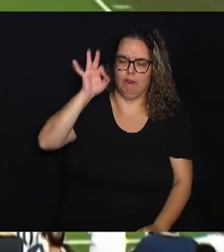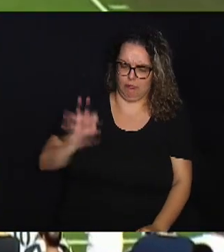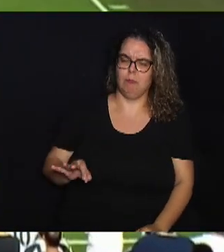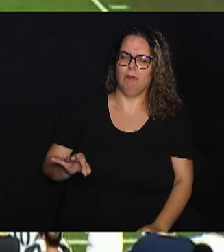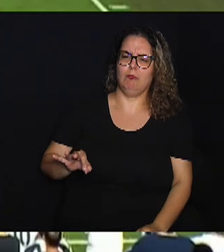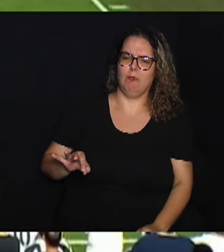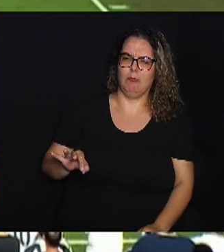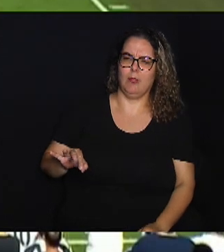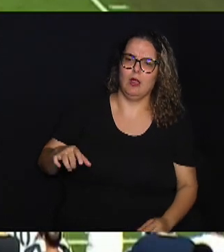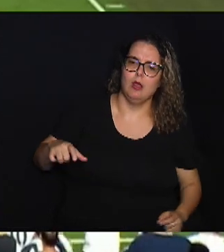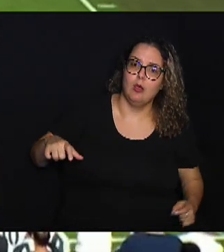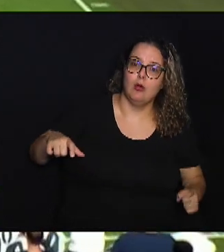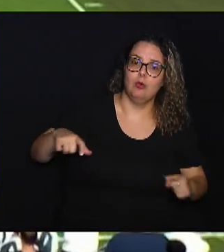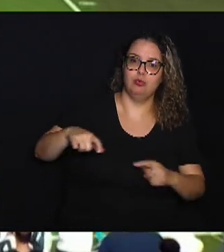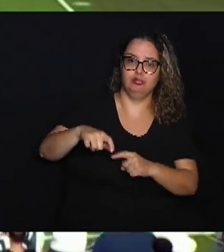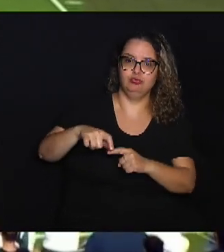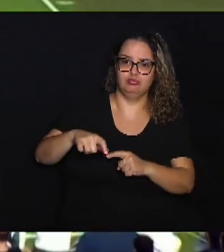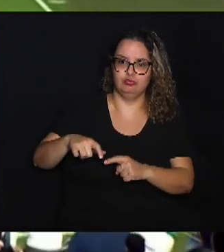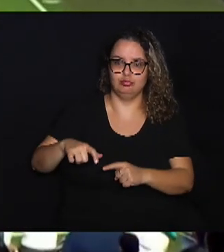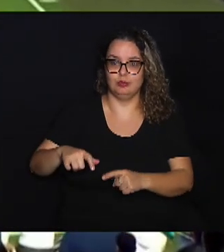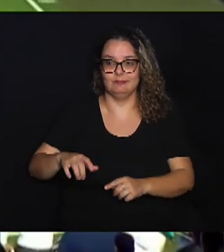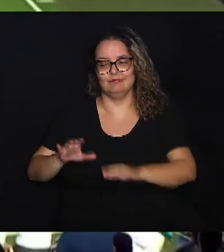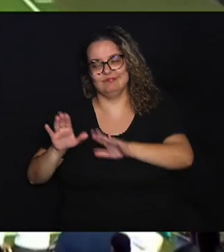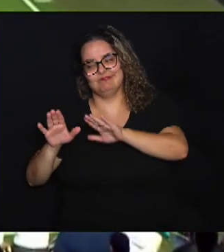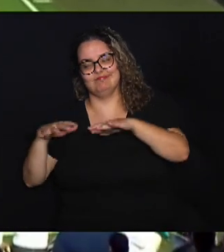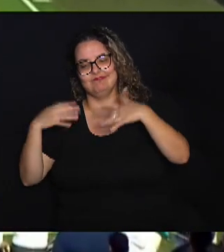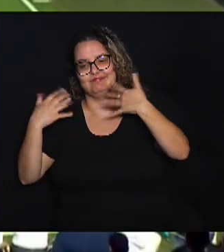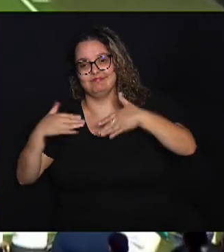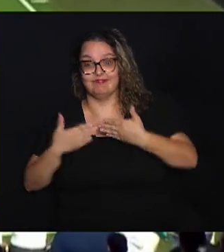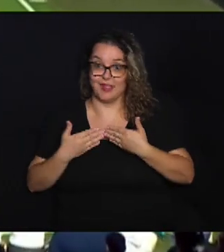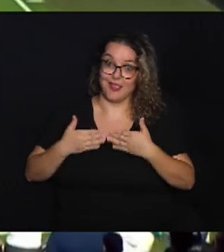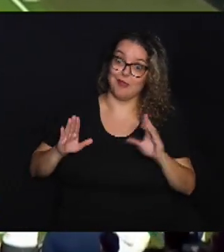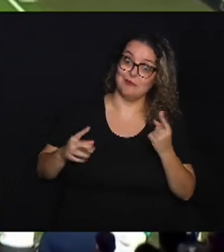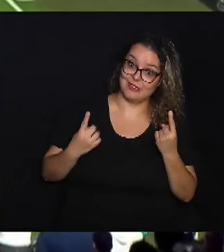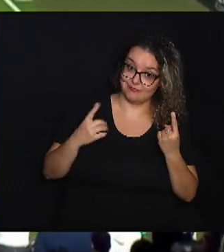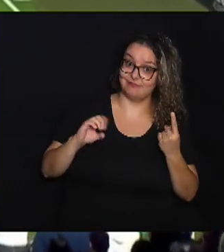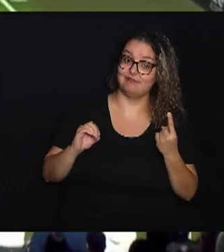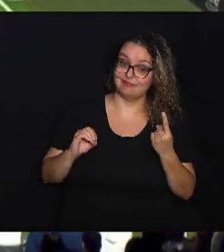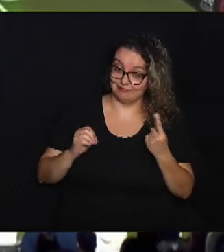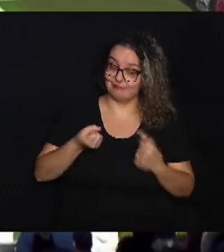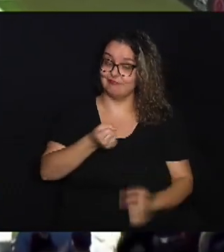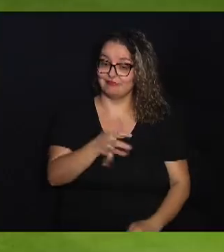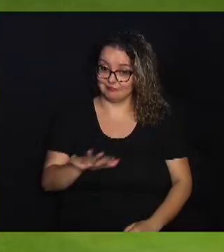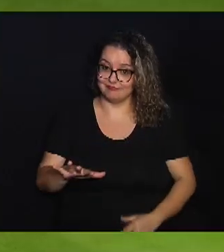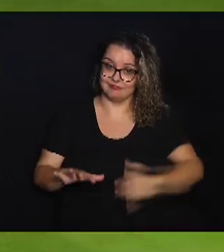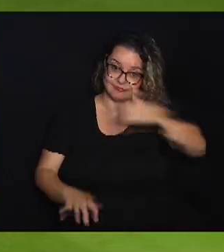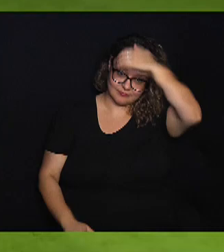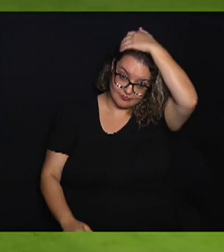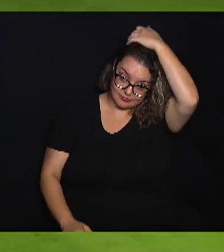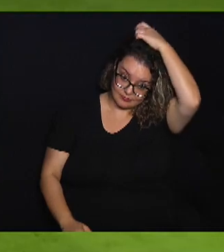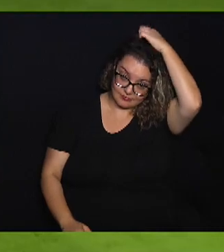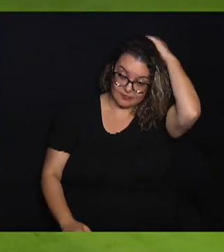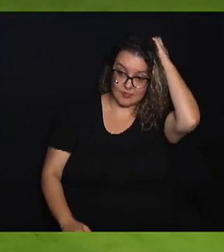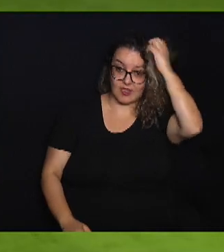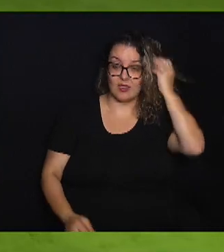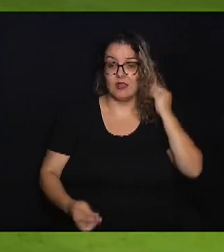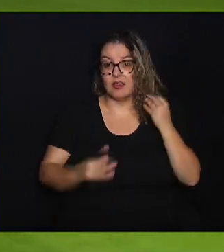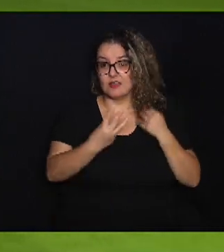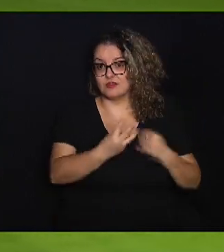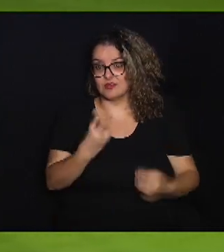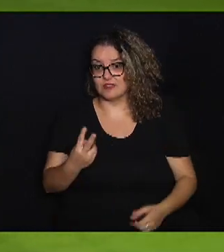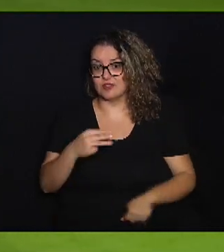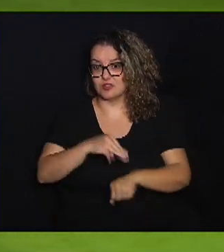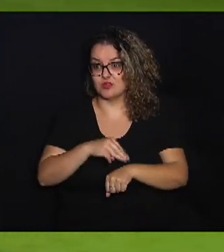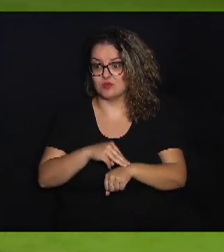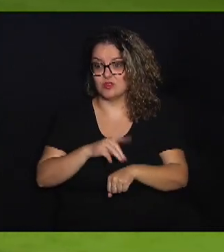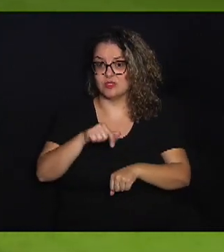mandou no contrapé de Pedro Rocha. Placar aberto, 1-0 Santos. Aos 32 minutos, após cobrança